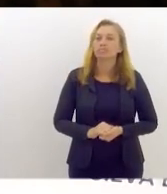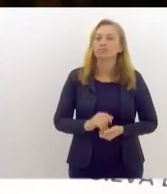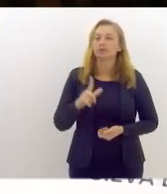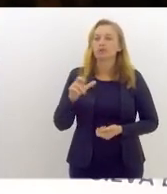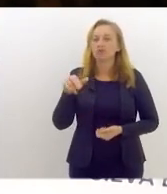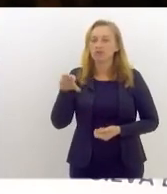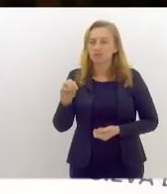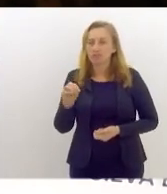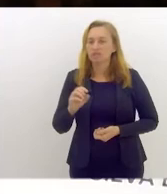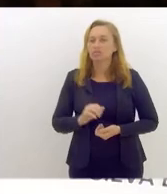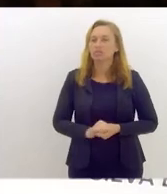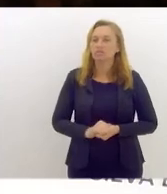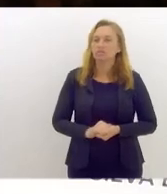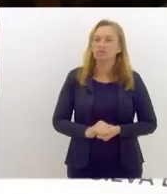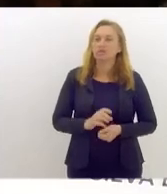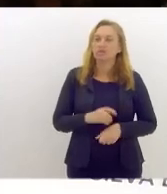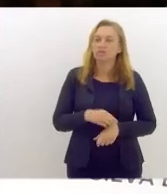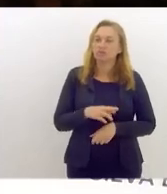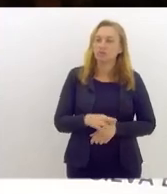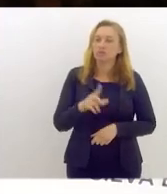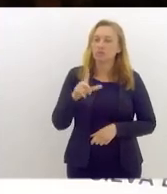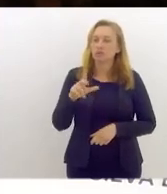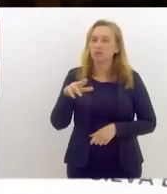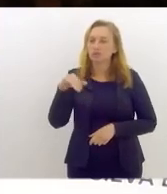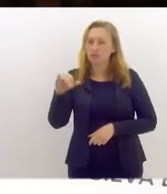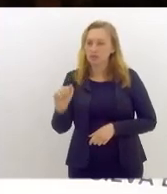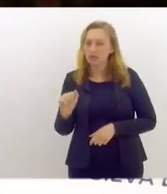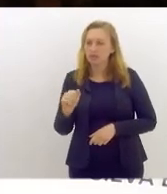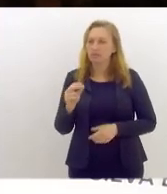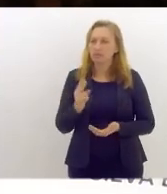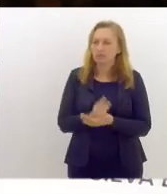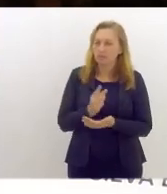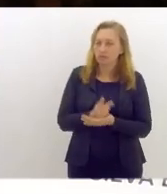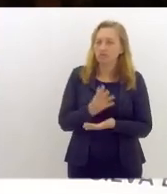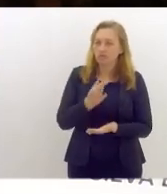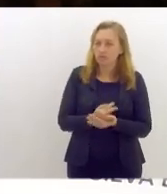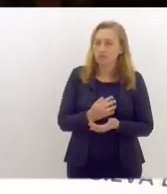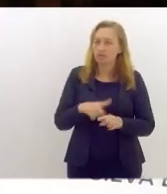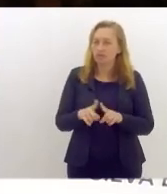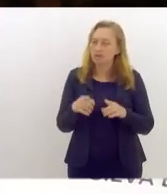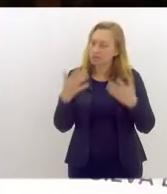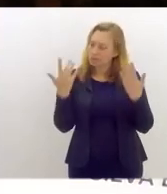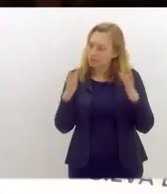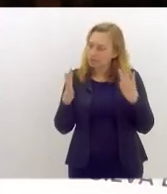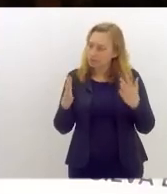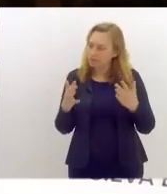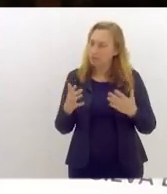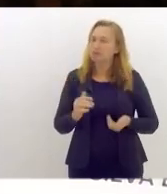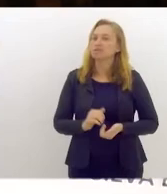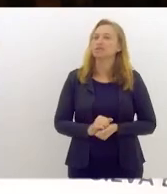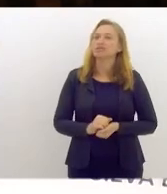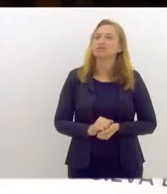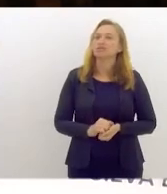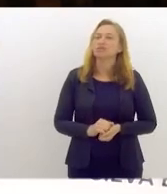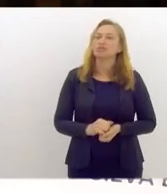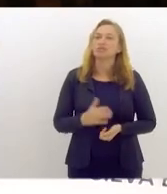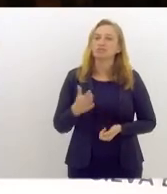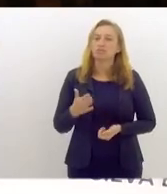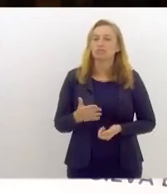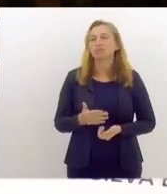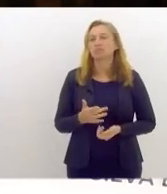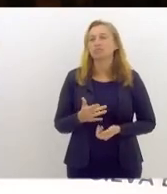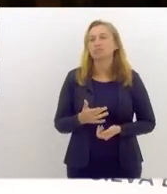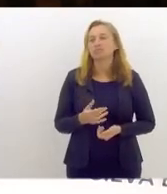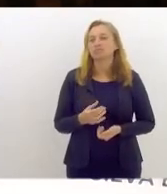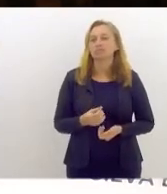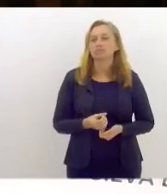Luciano Silva Barreto doutora Lúcia Regina mesmo não estão no presente estima as melhoras também da Dra Lúcia e